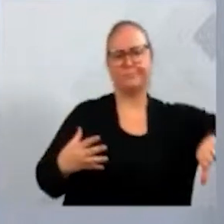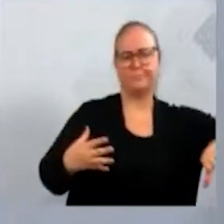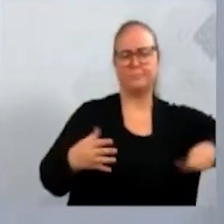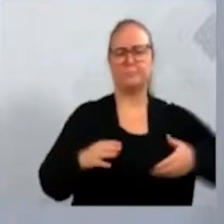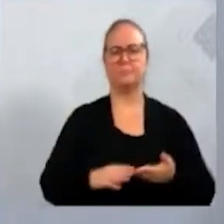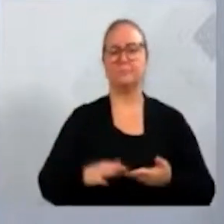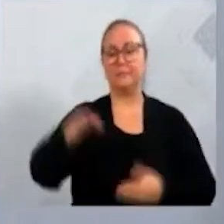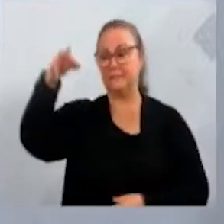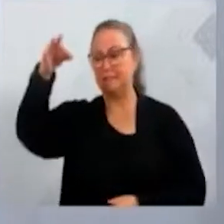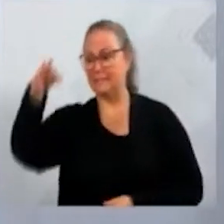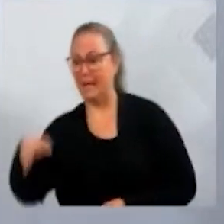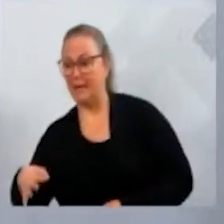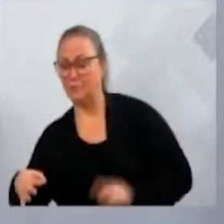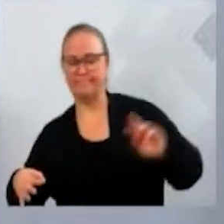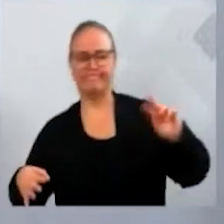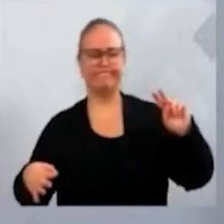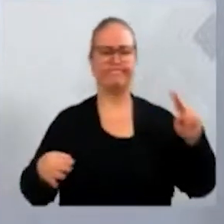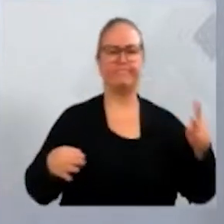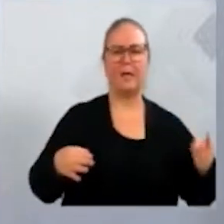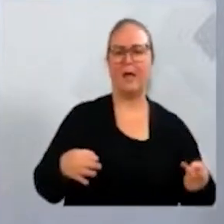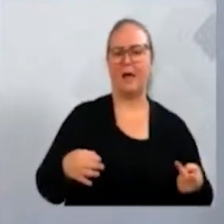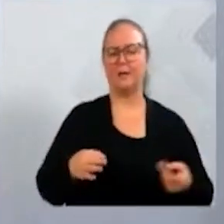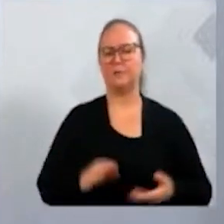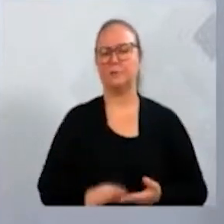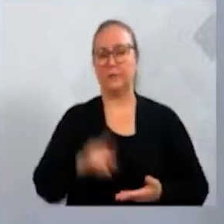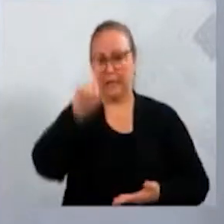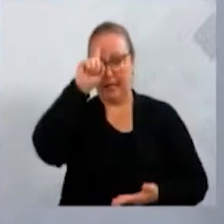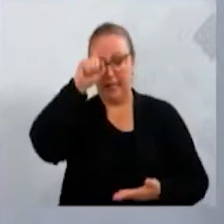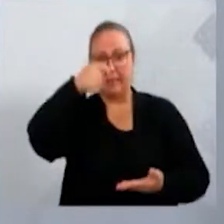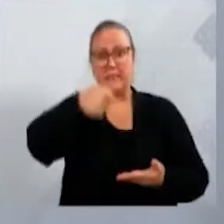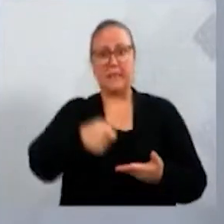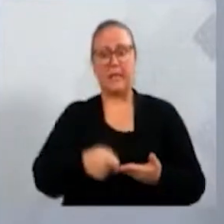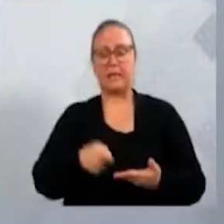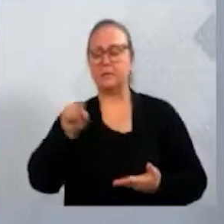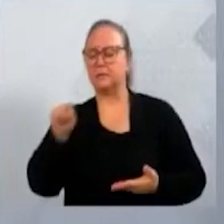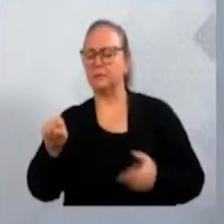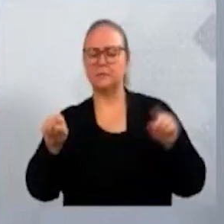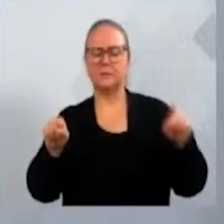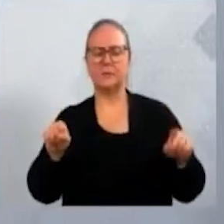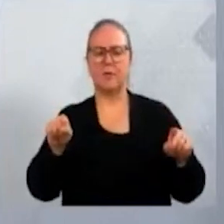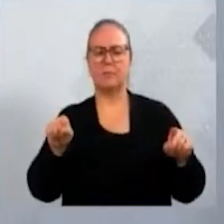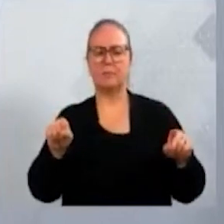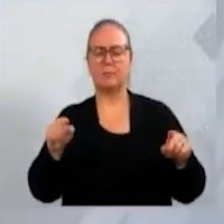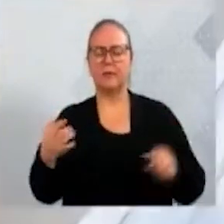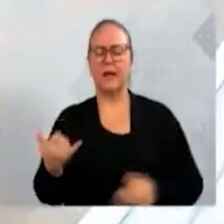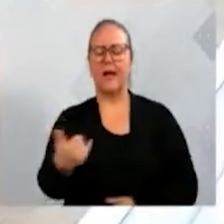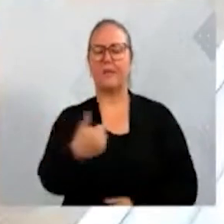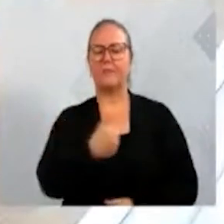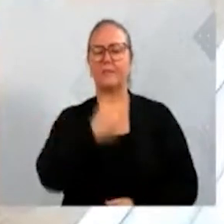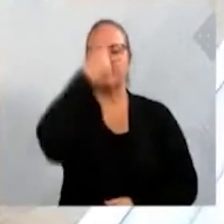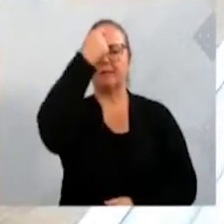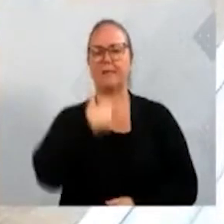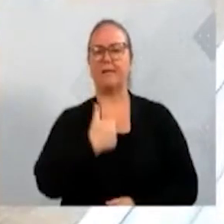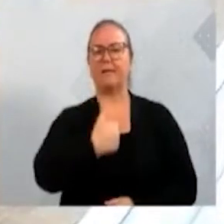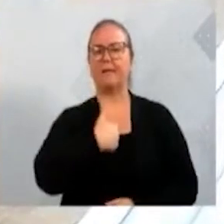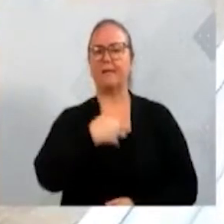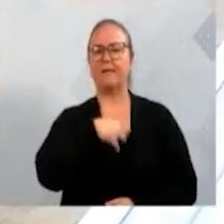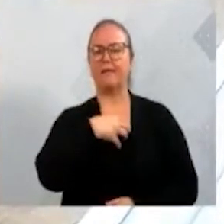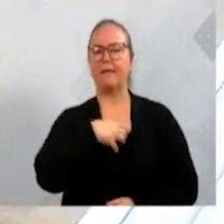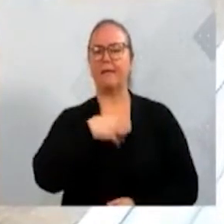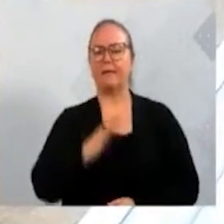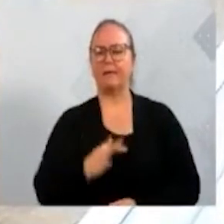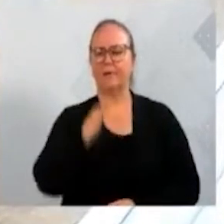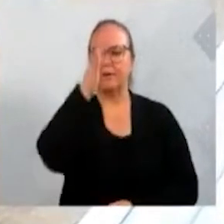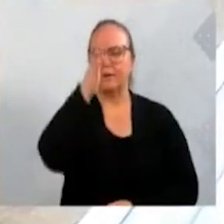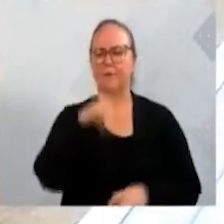e o e o errado e cada decisão que ele toma molda quem ele é e molda o seu